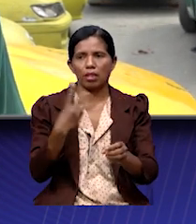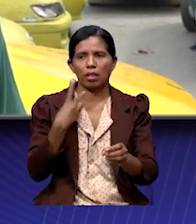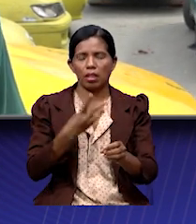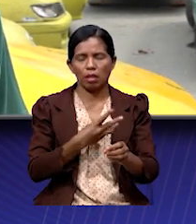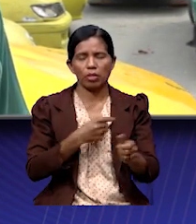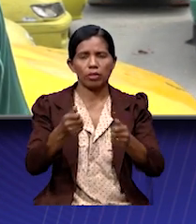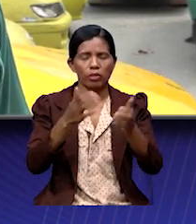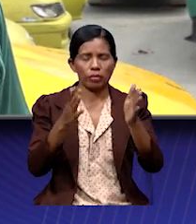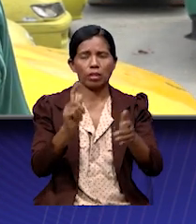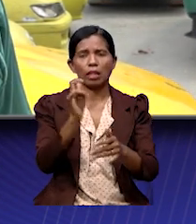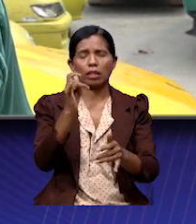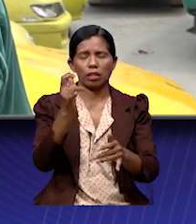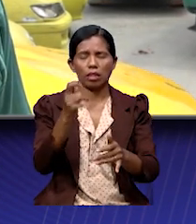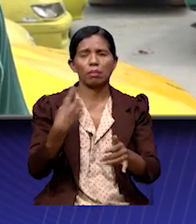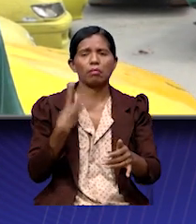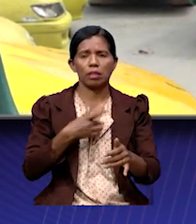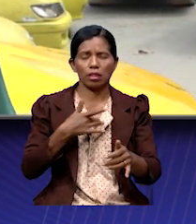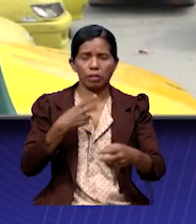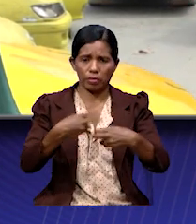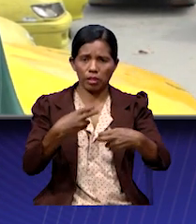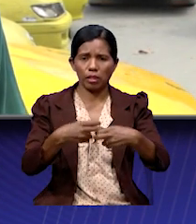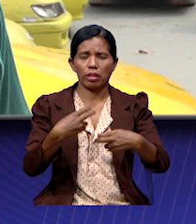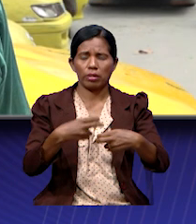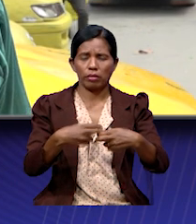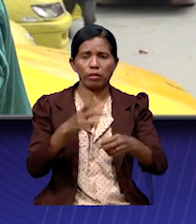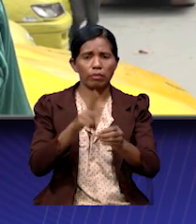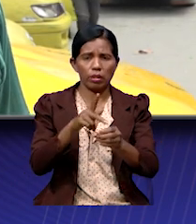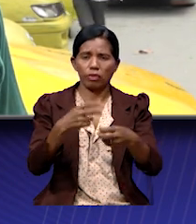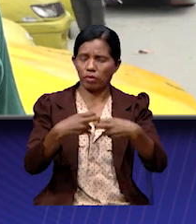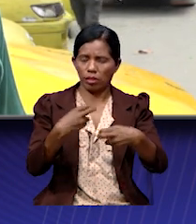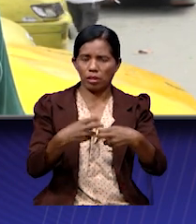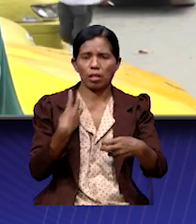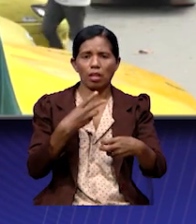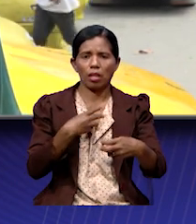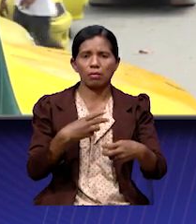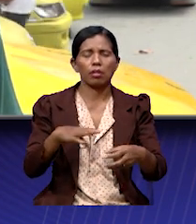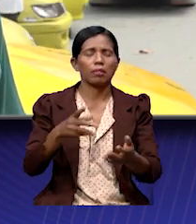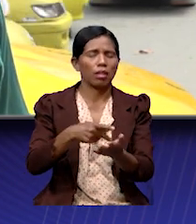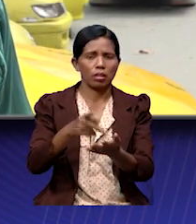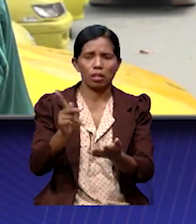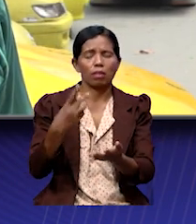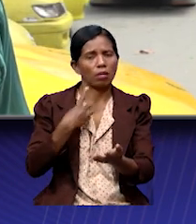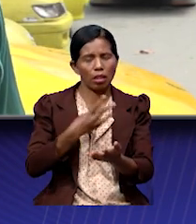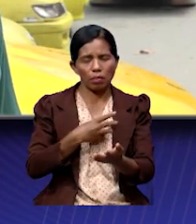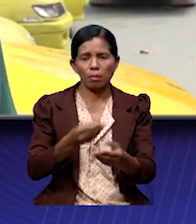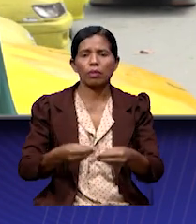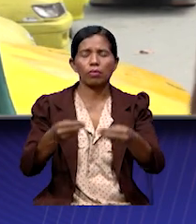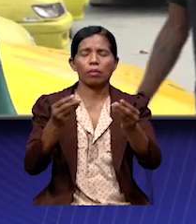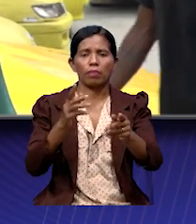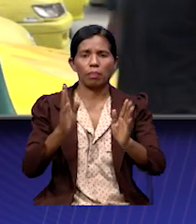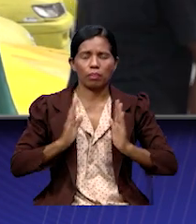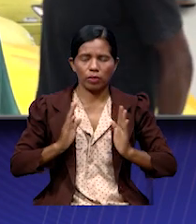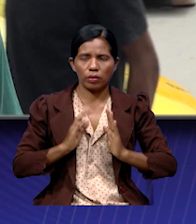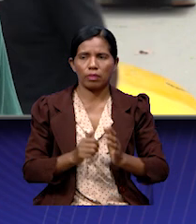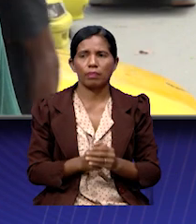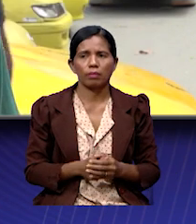minane aras kali ba ami tama ami hetang ngosang atu restoran ne da rumah se fala itu tama da rumah ami hetang itu bali